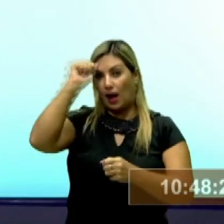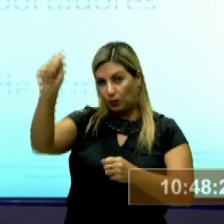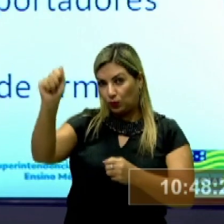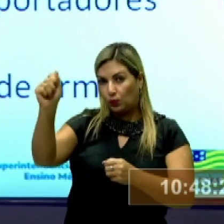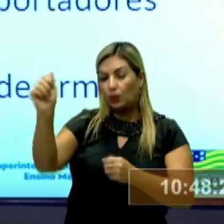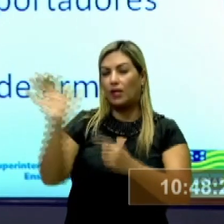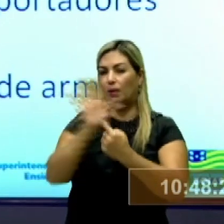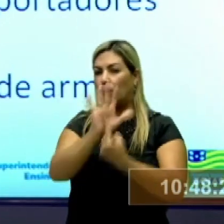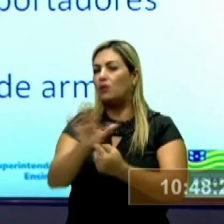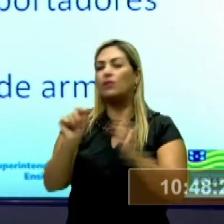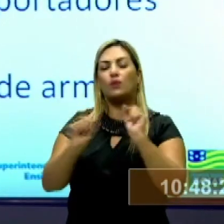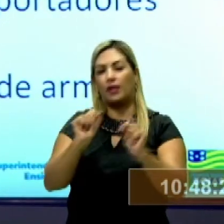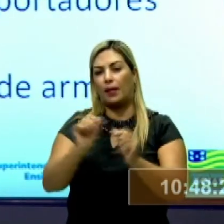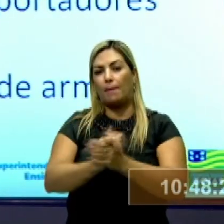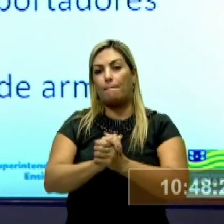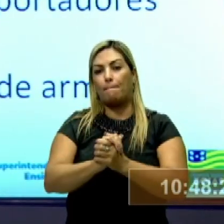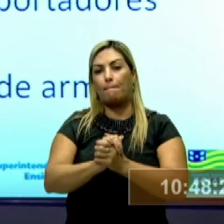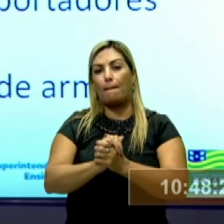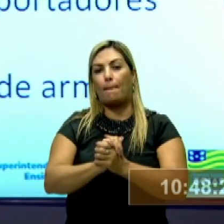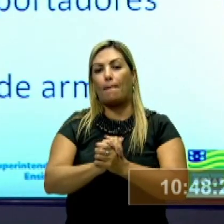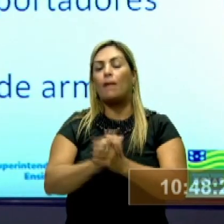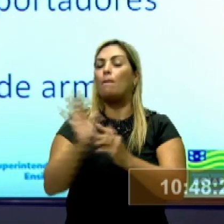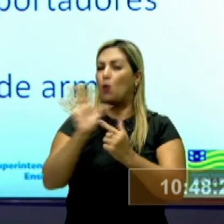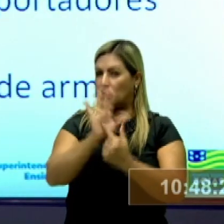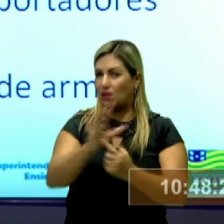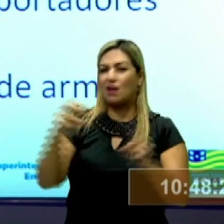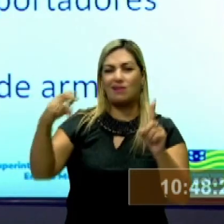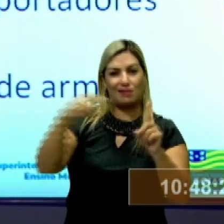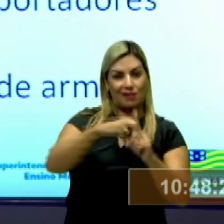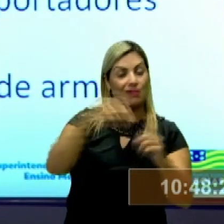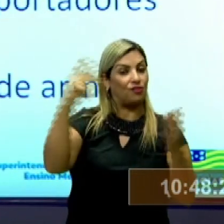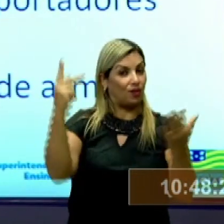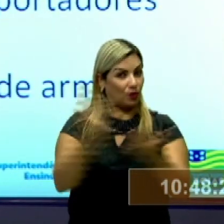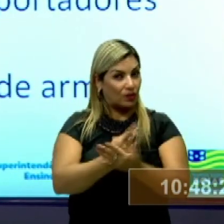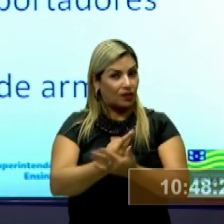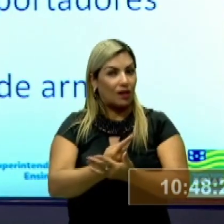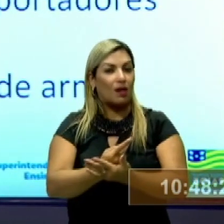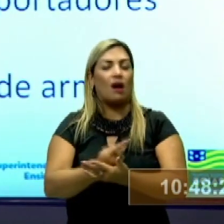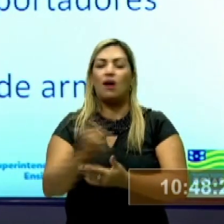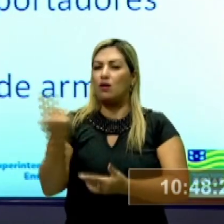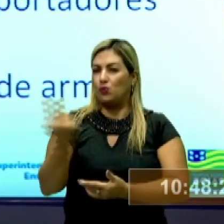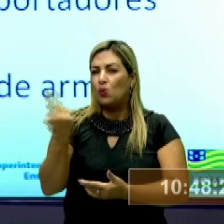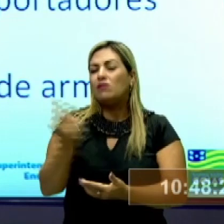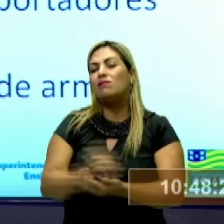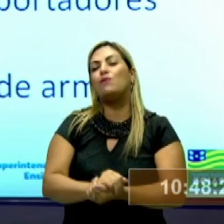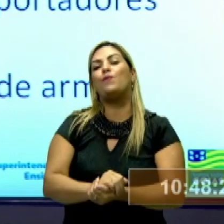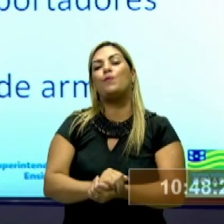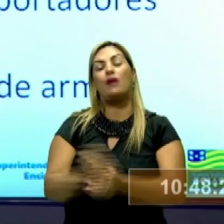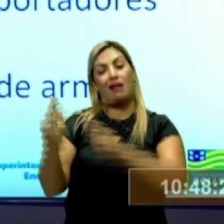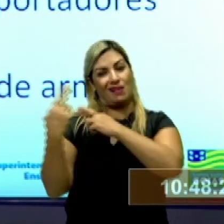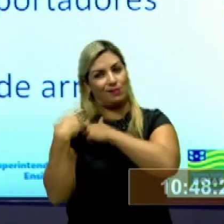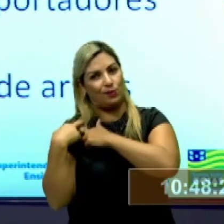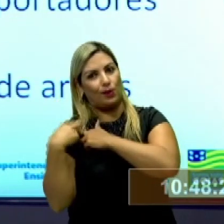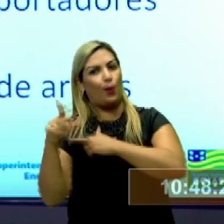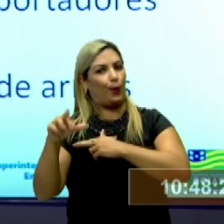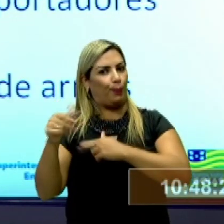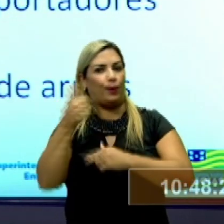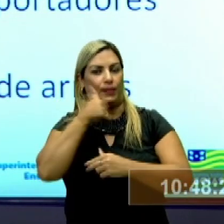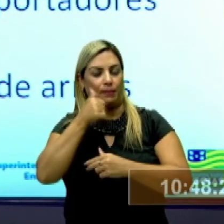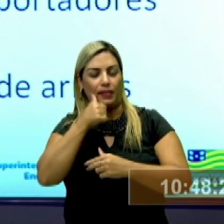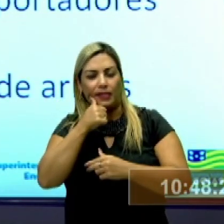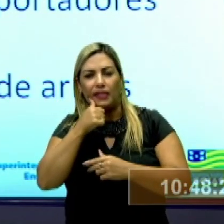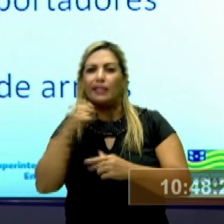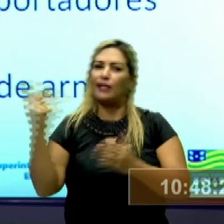New York Times busca recorrer ao acidente noticiado como fato isolado, responsabilizar o irmão da vítima pelo